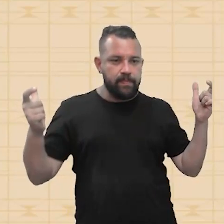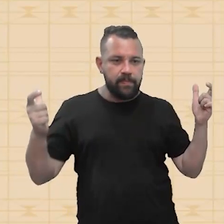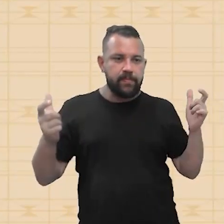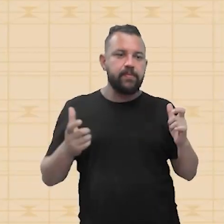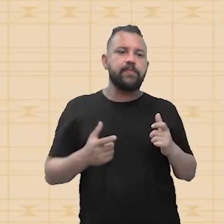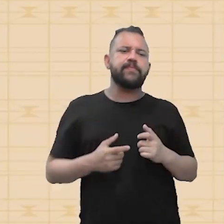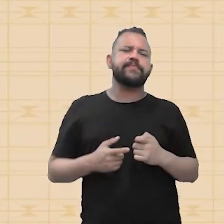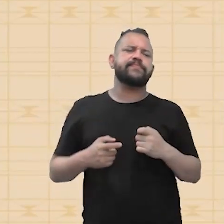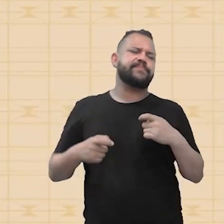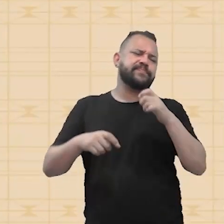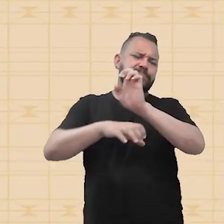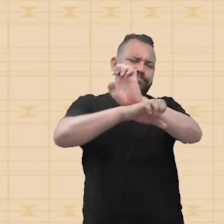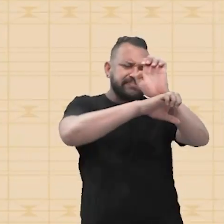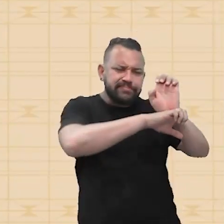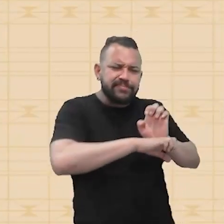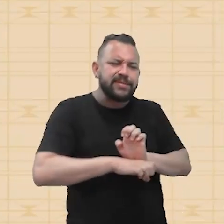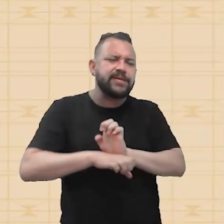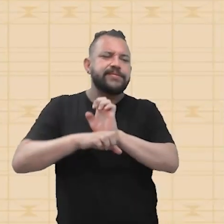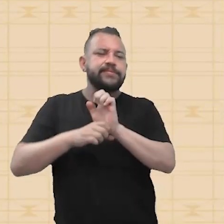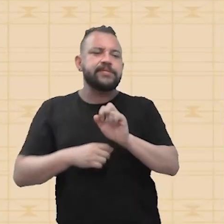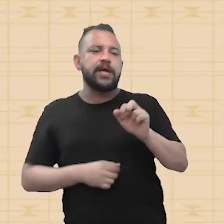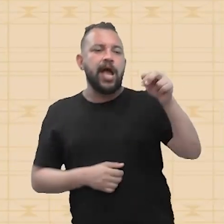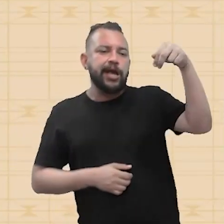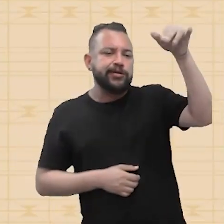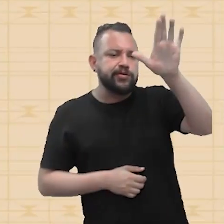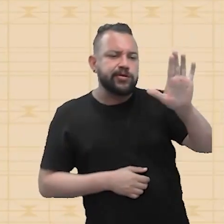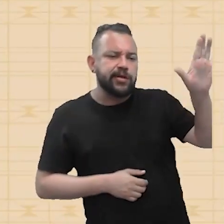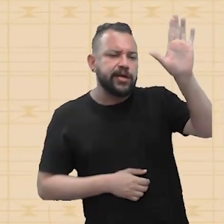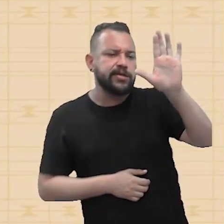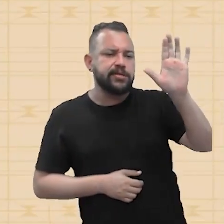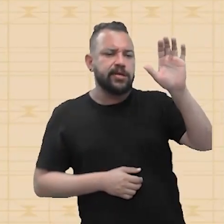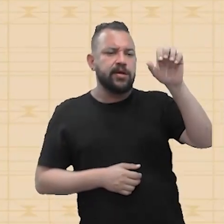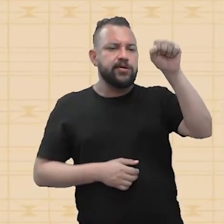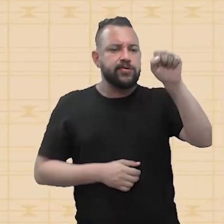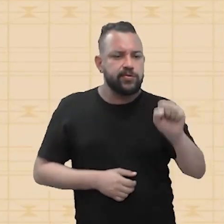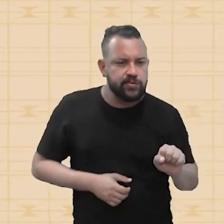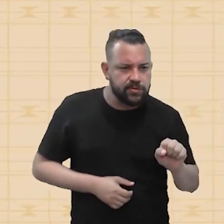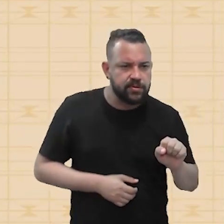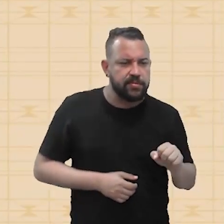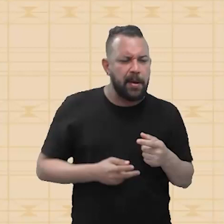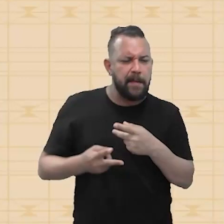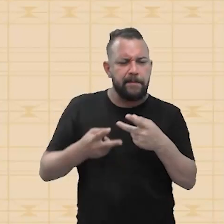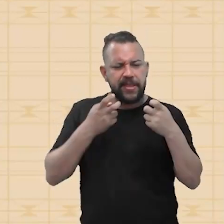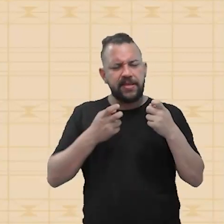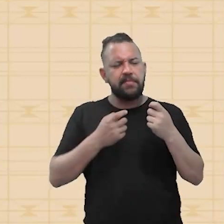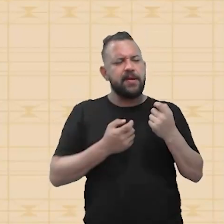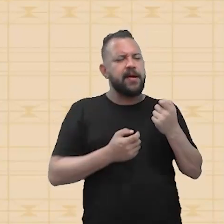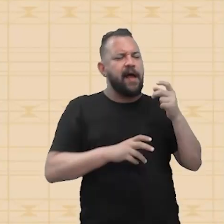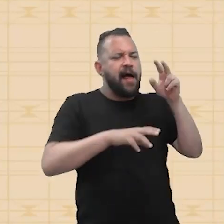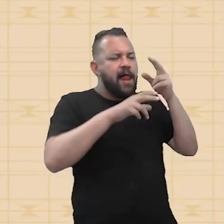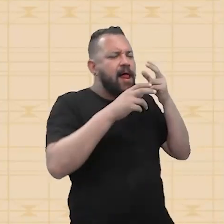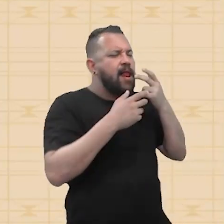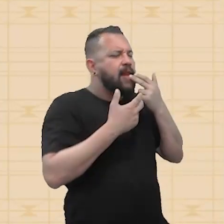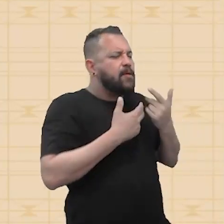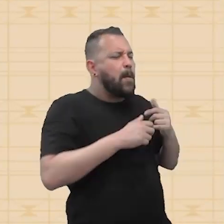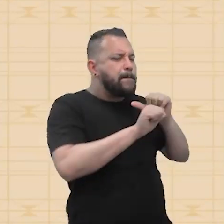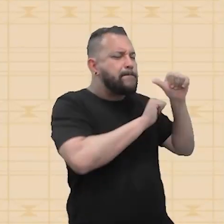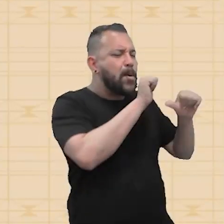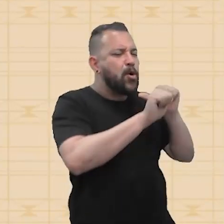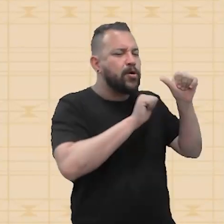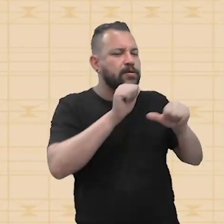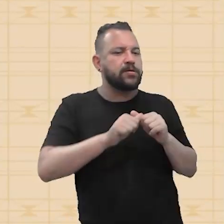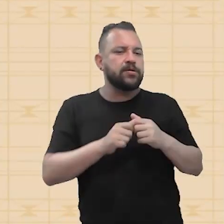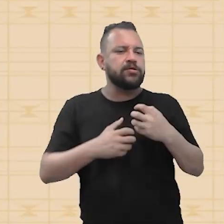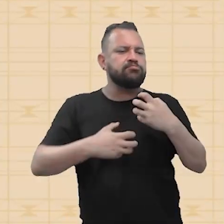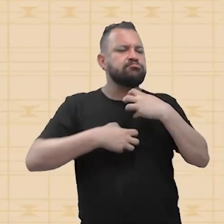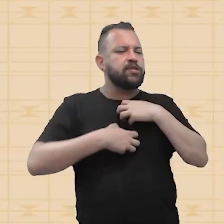vários estados. Da região Nordeste para a região Sudeste e Sul, a gente percebe variações, né?